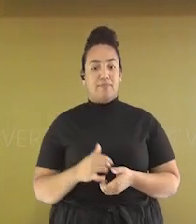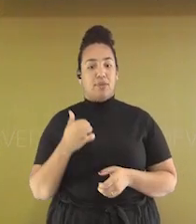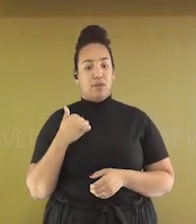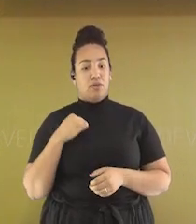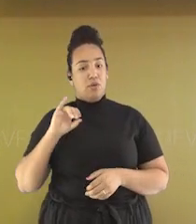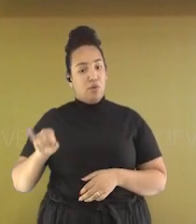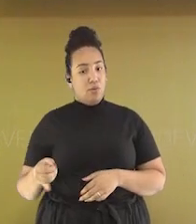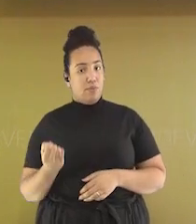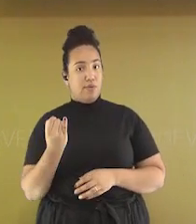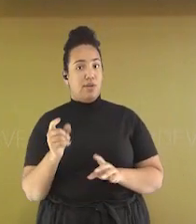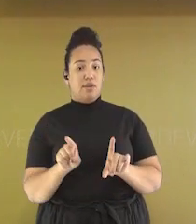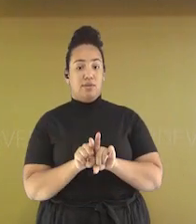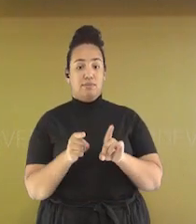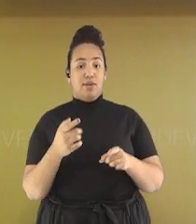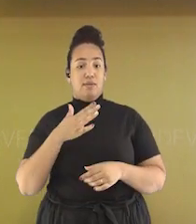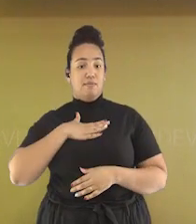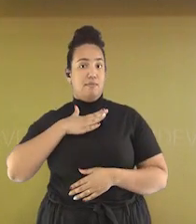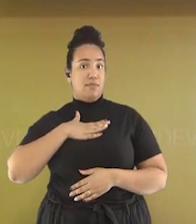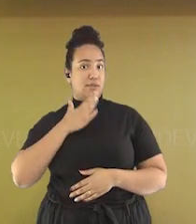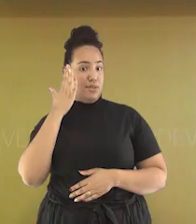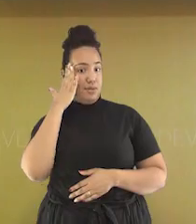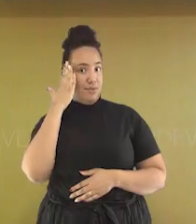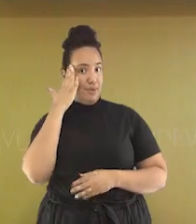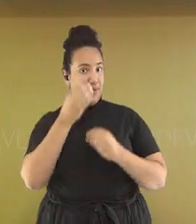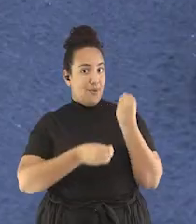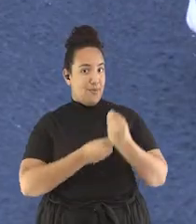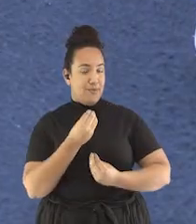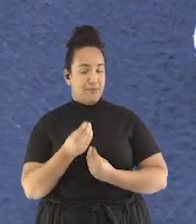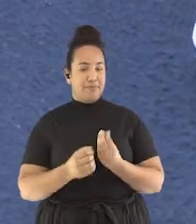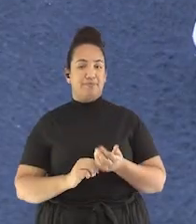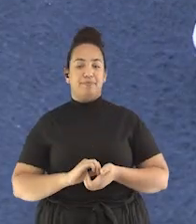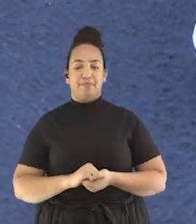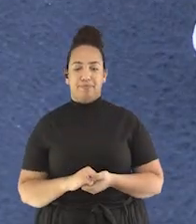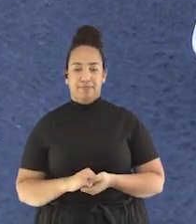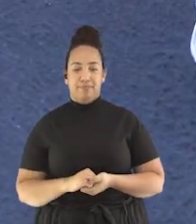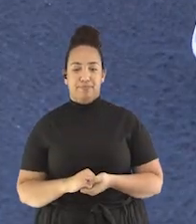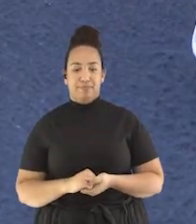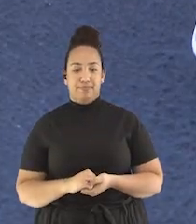Vou aproveitar e também medir a minha massa.